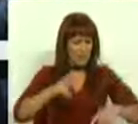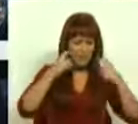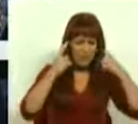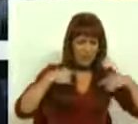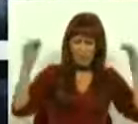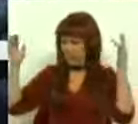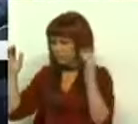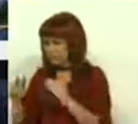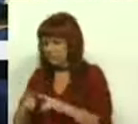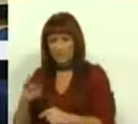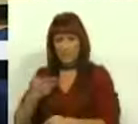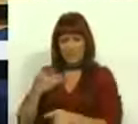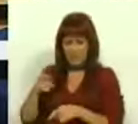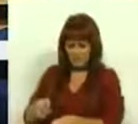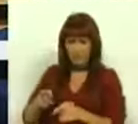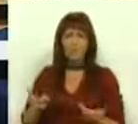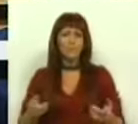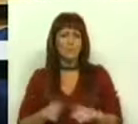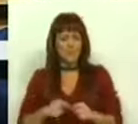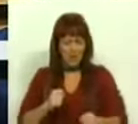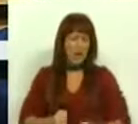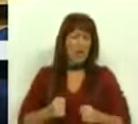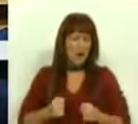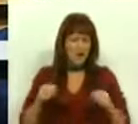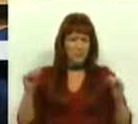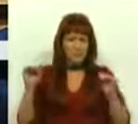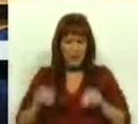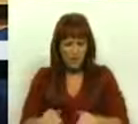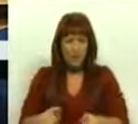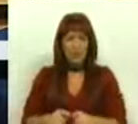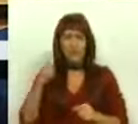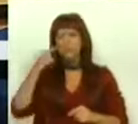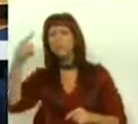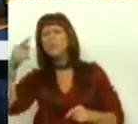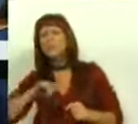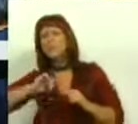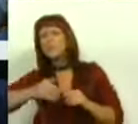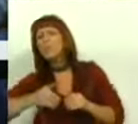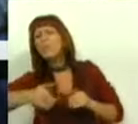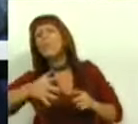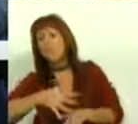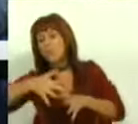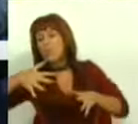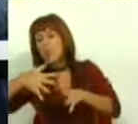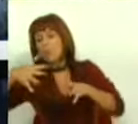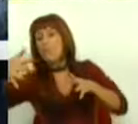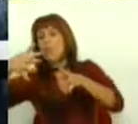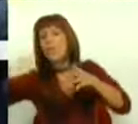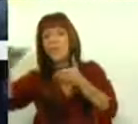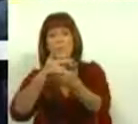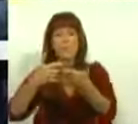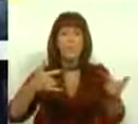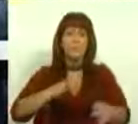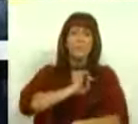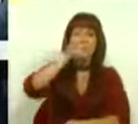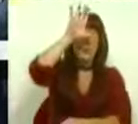públicas, diminuir o endividamento, aguentar a recessão e projetar um novo ciclo de crescimento económico, é de